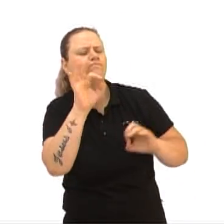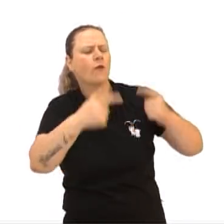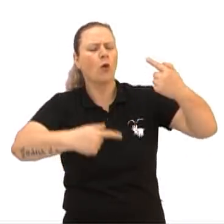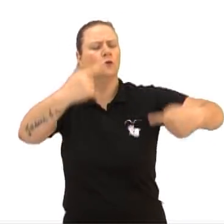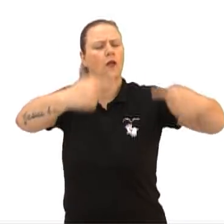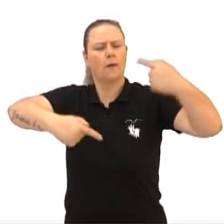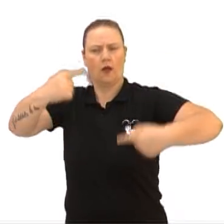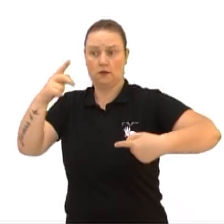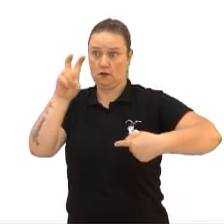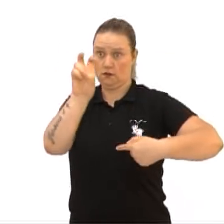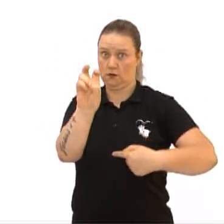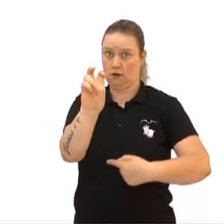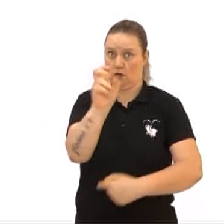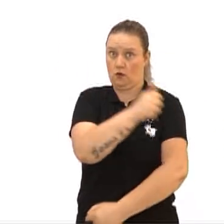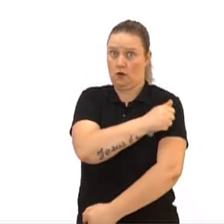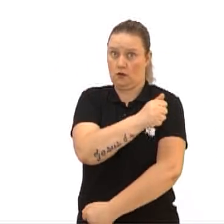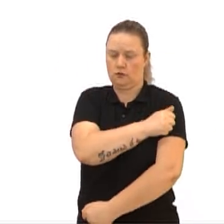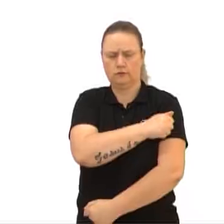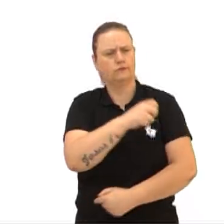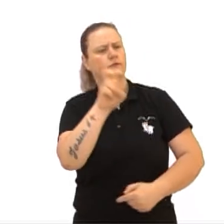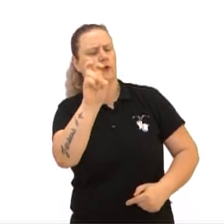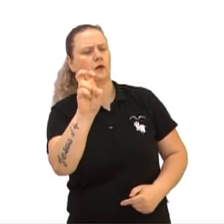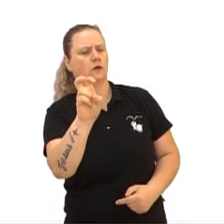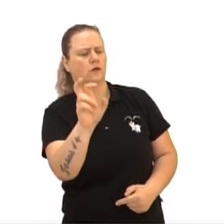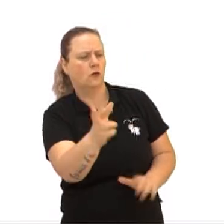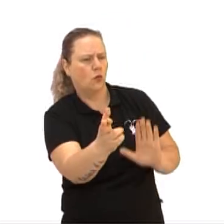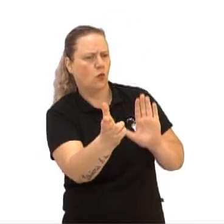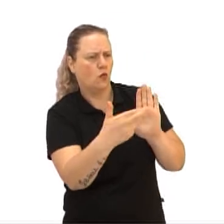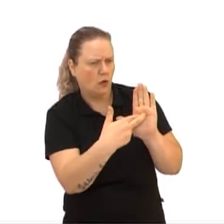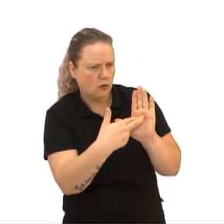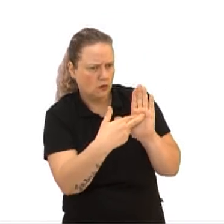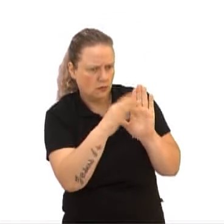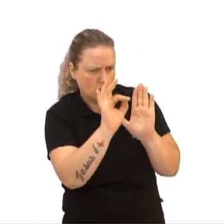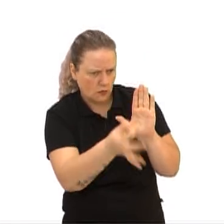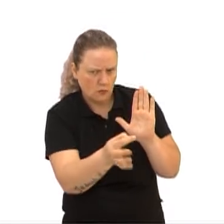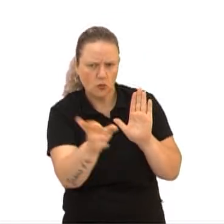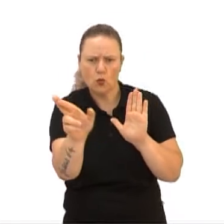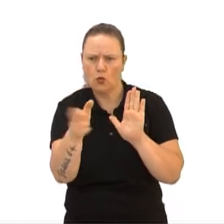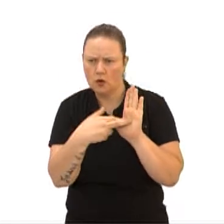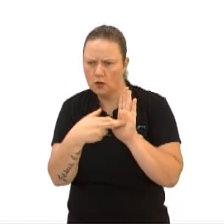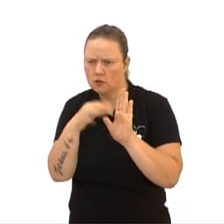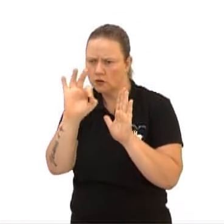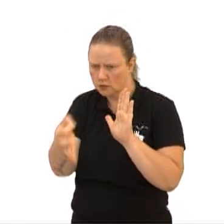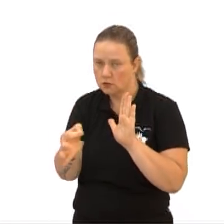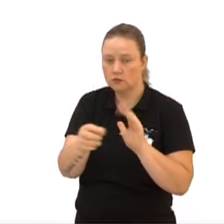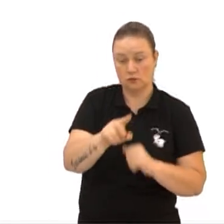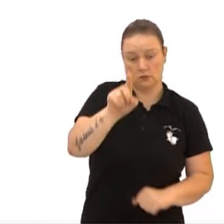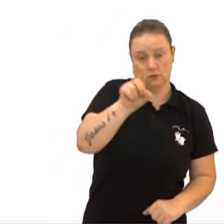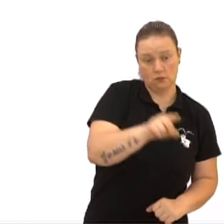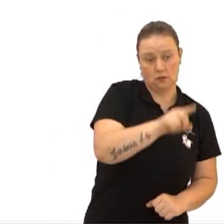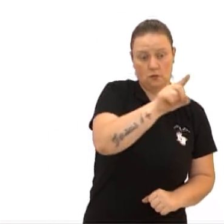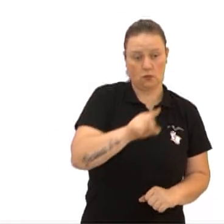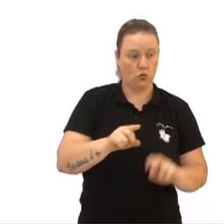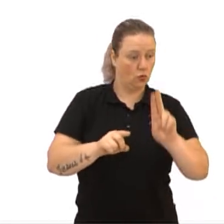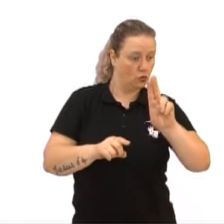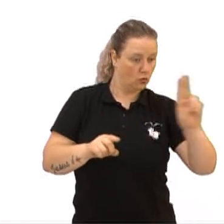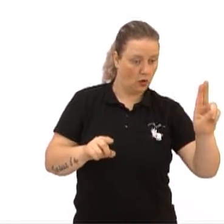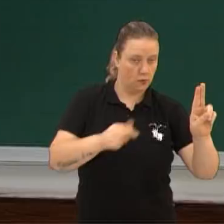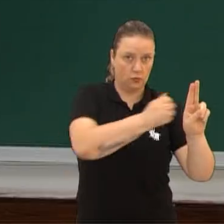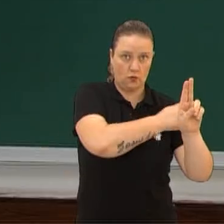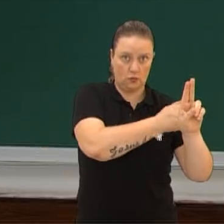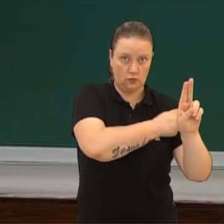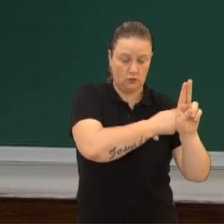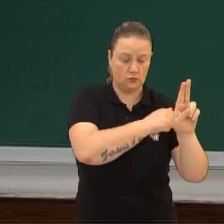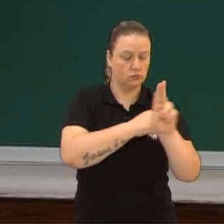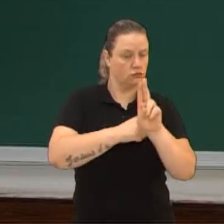5 alunos. Olha só. E cada resposta correta, tá, ele marcava um X ao lado do nome do aluno. Então, essa era uma forma